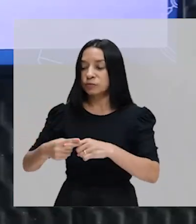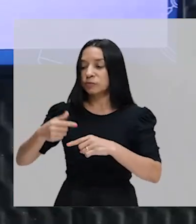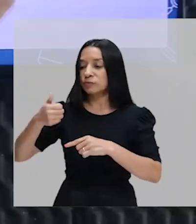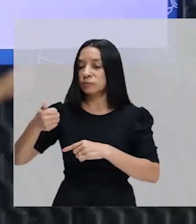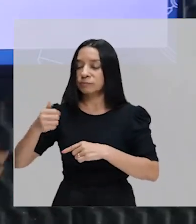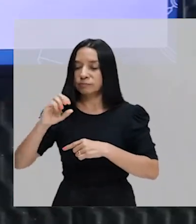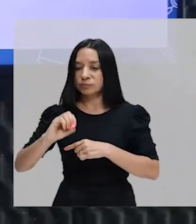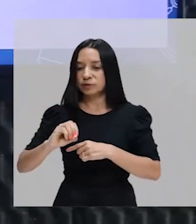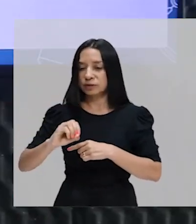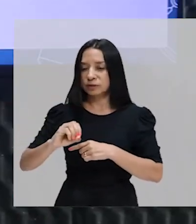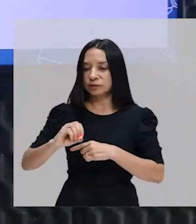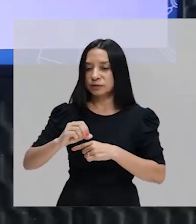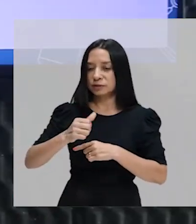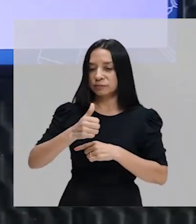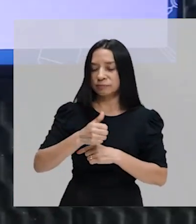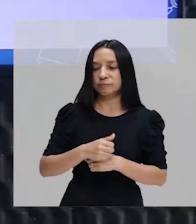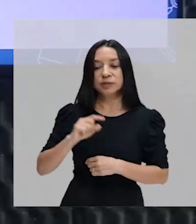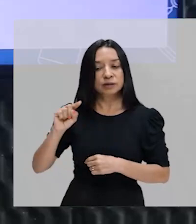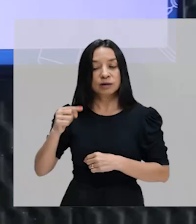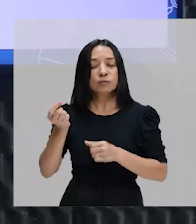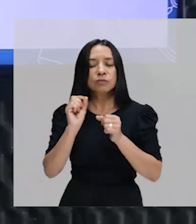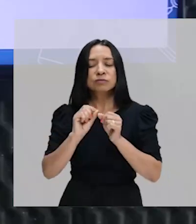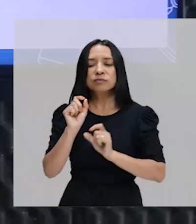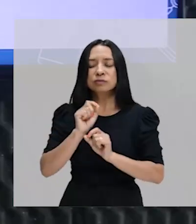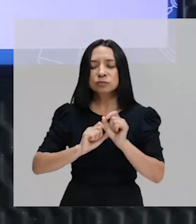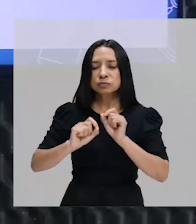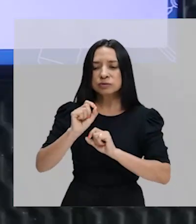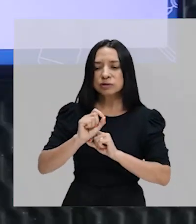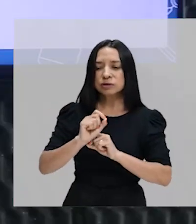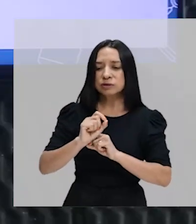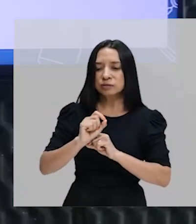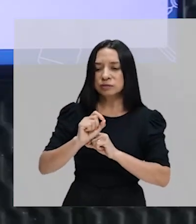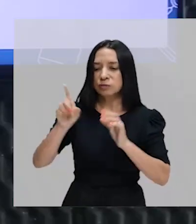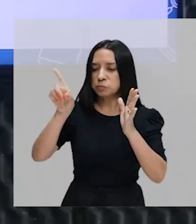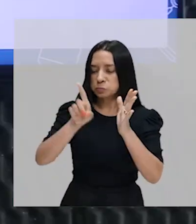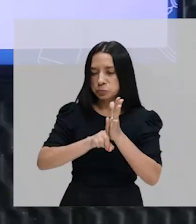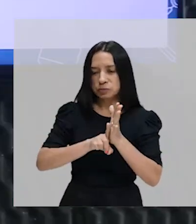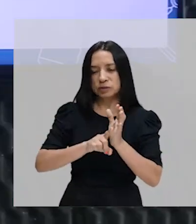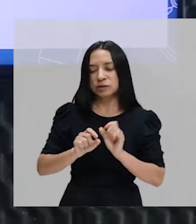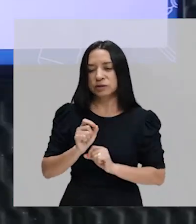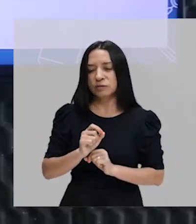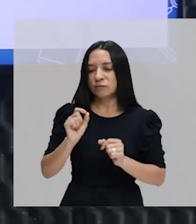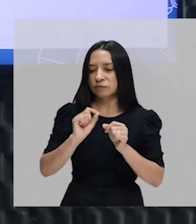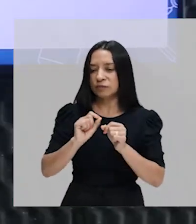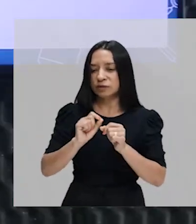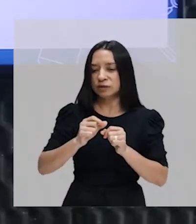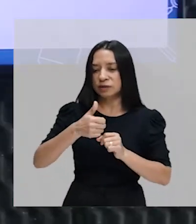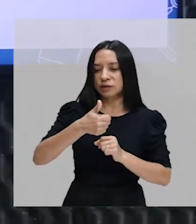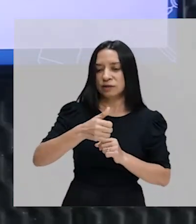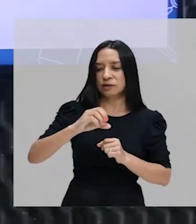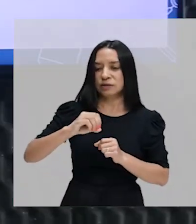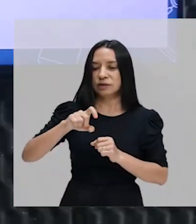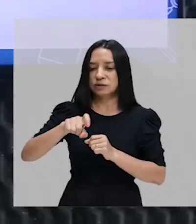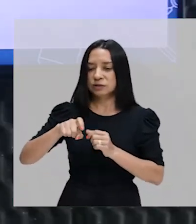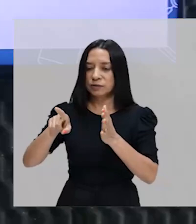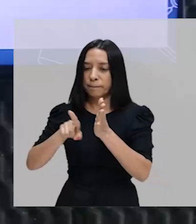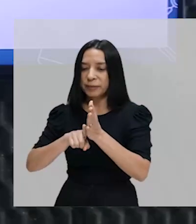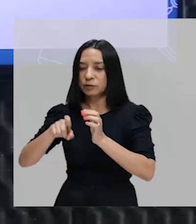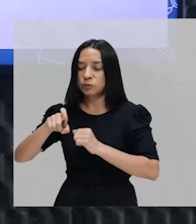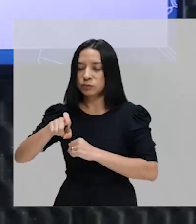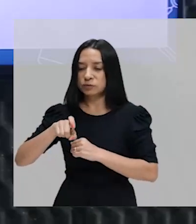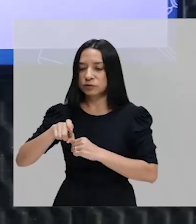assim sucessivamente. E depois eu faço o quê? Eu vou fazer uma subtração. Eu vou fazer 10x menos